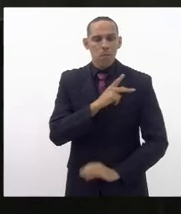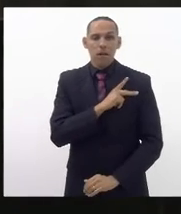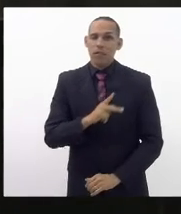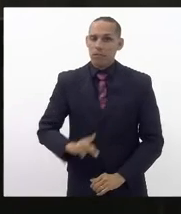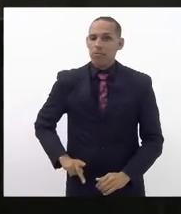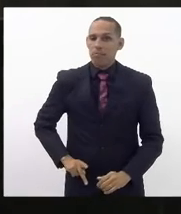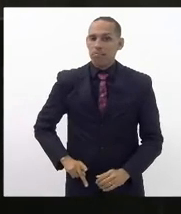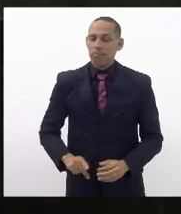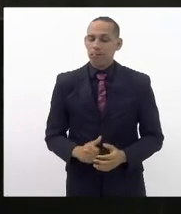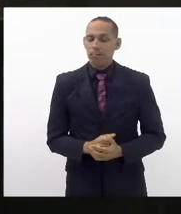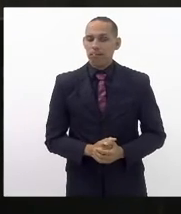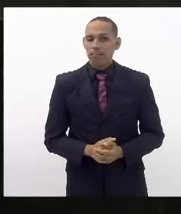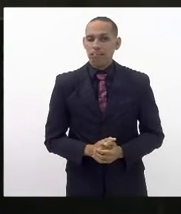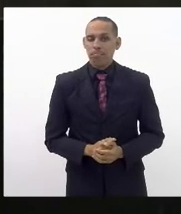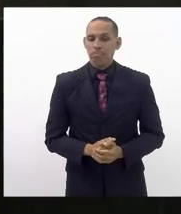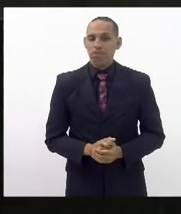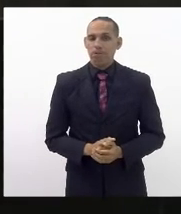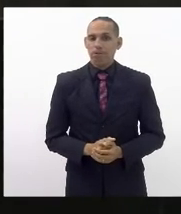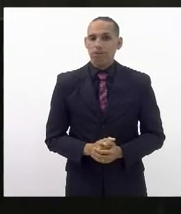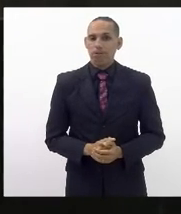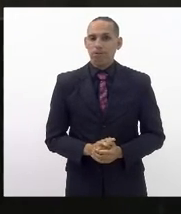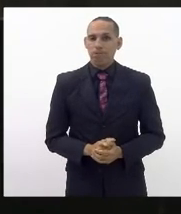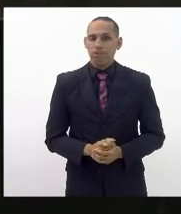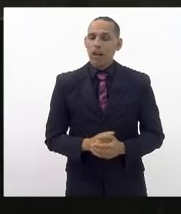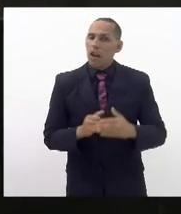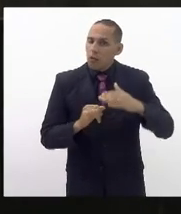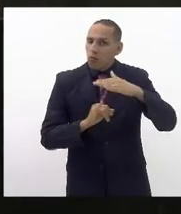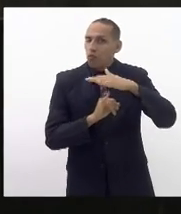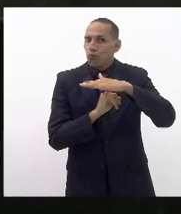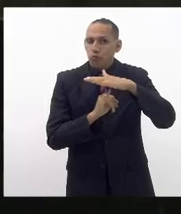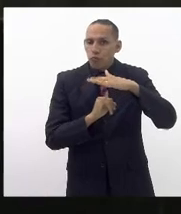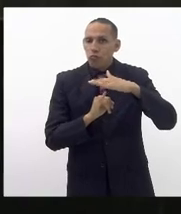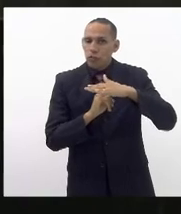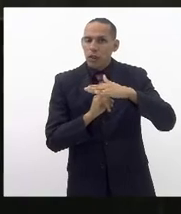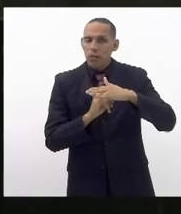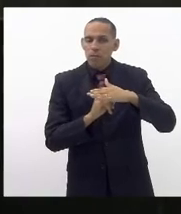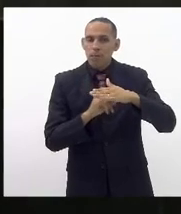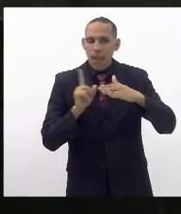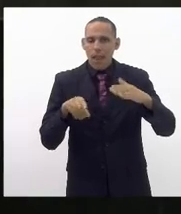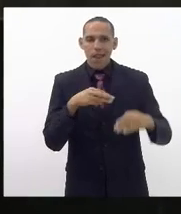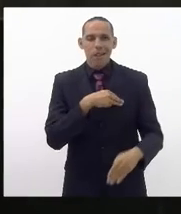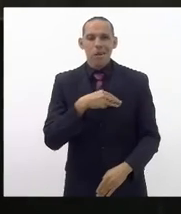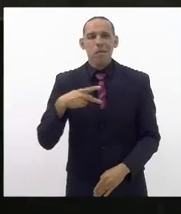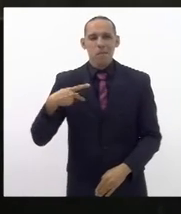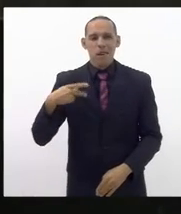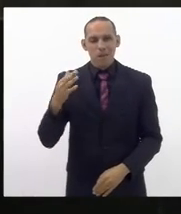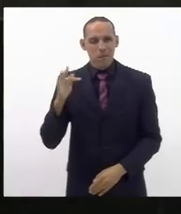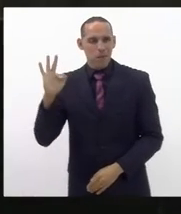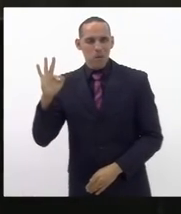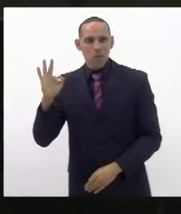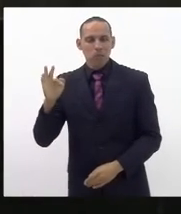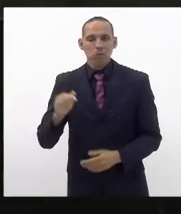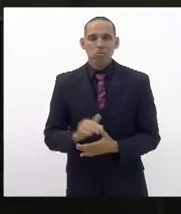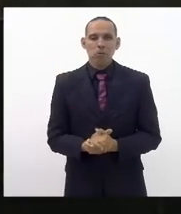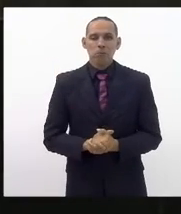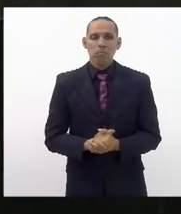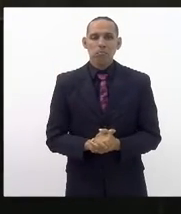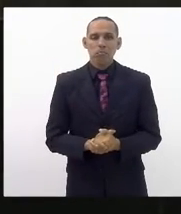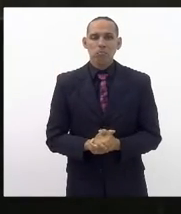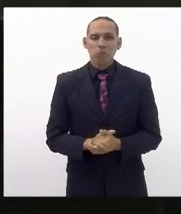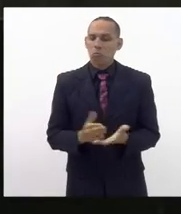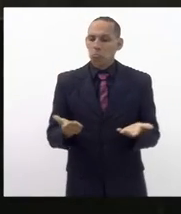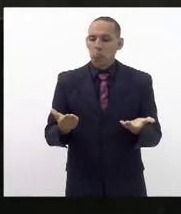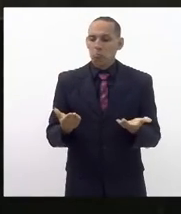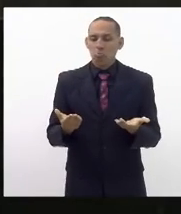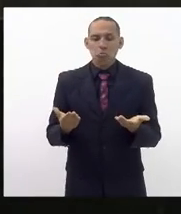Né. E a instituição, Ministério Público Federal, não se rebela